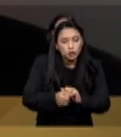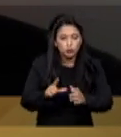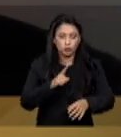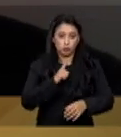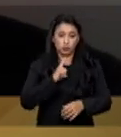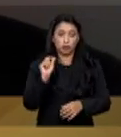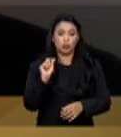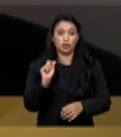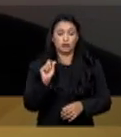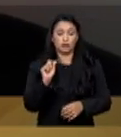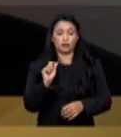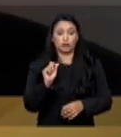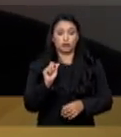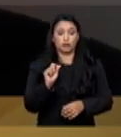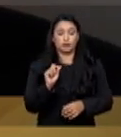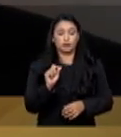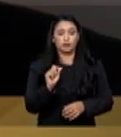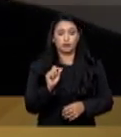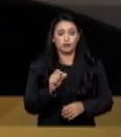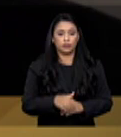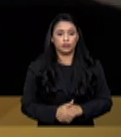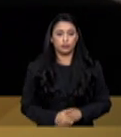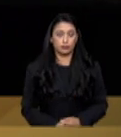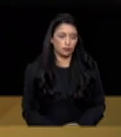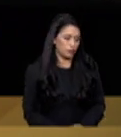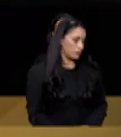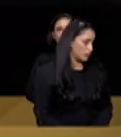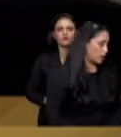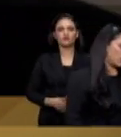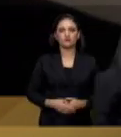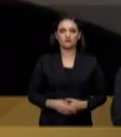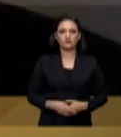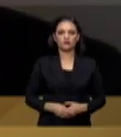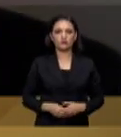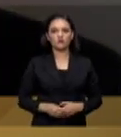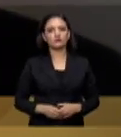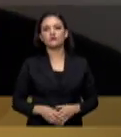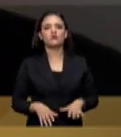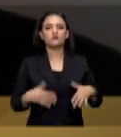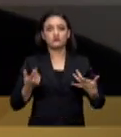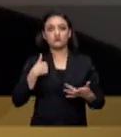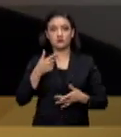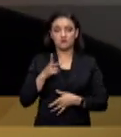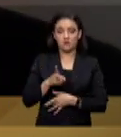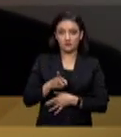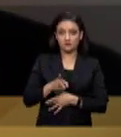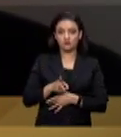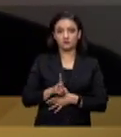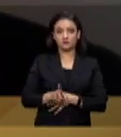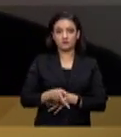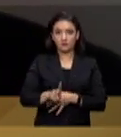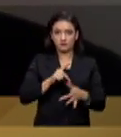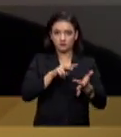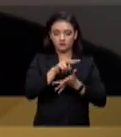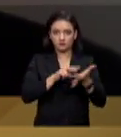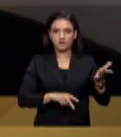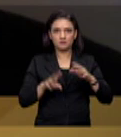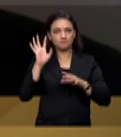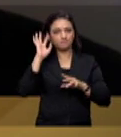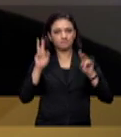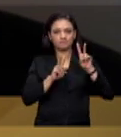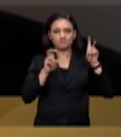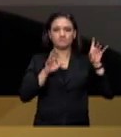o denominado cartel de empreiteira. E prossigo lendo o trechos da decisão